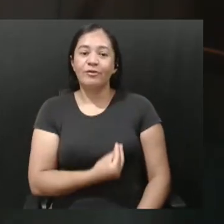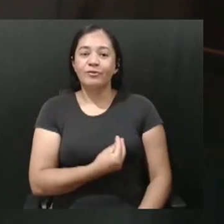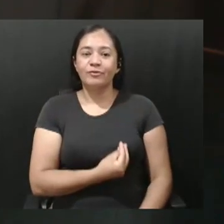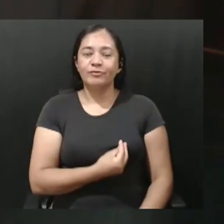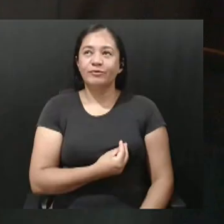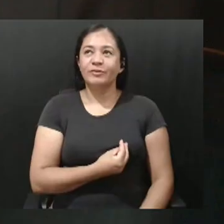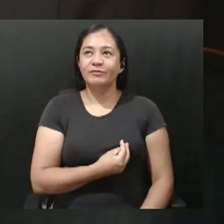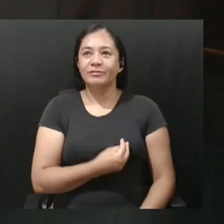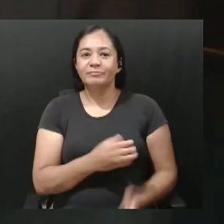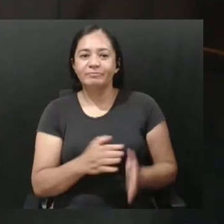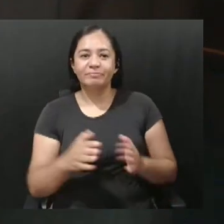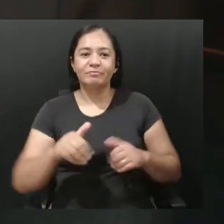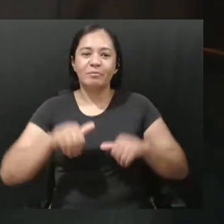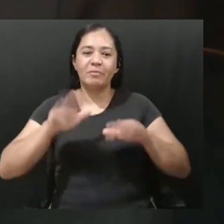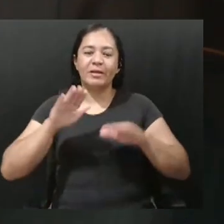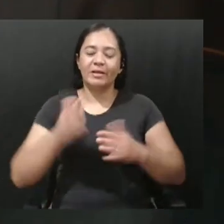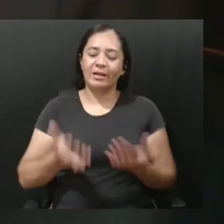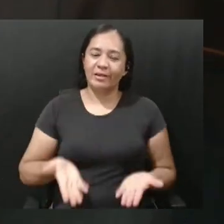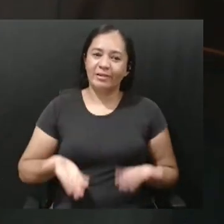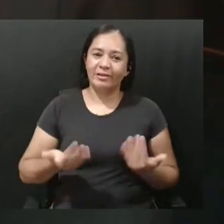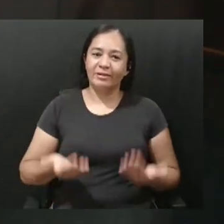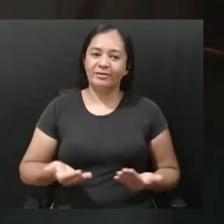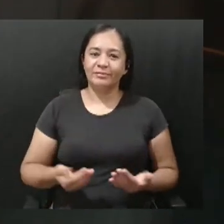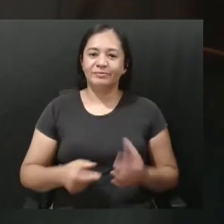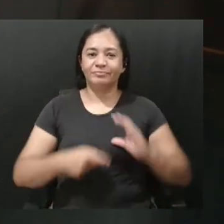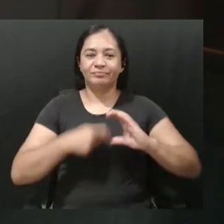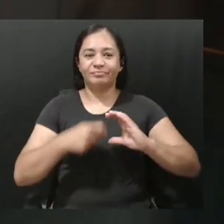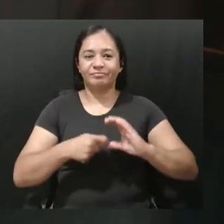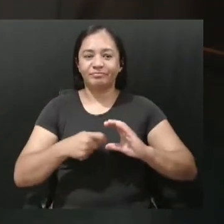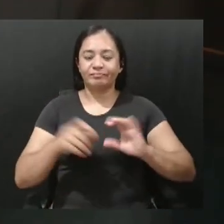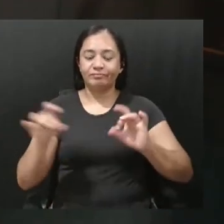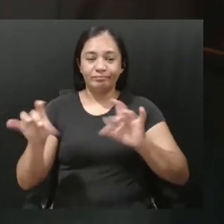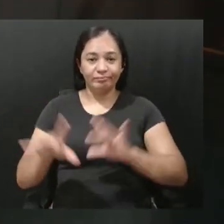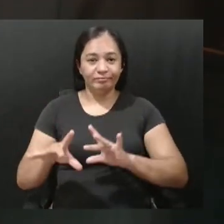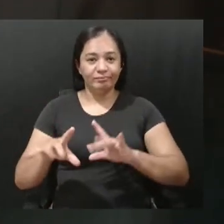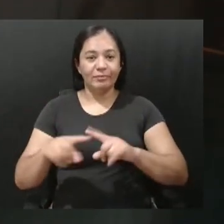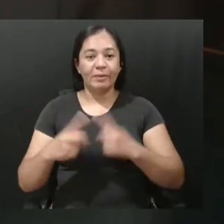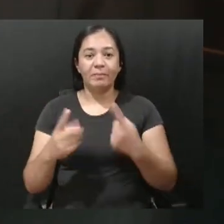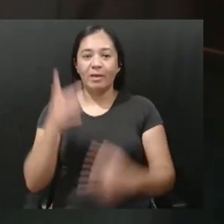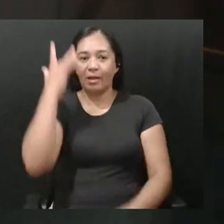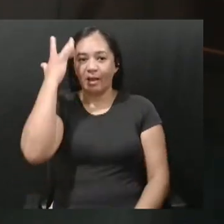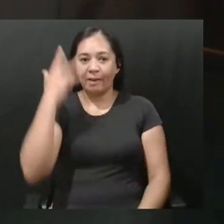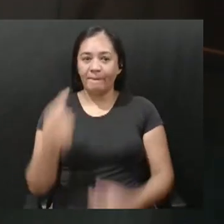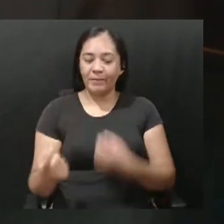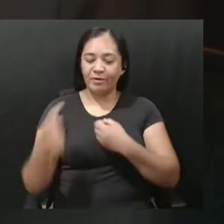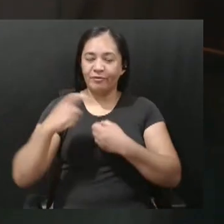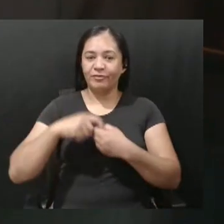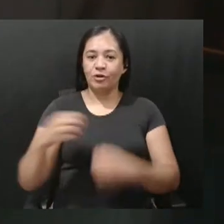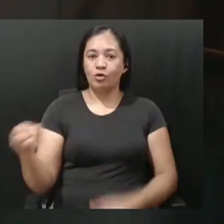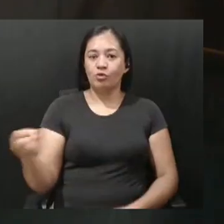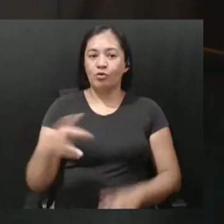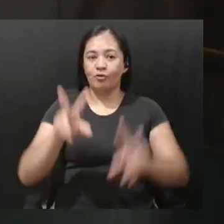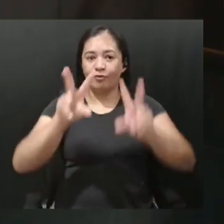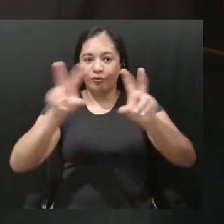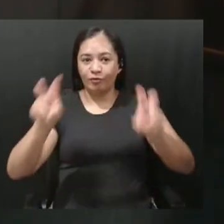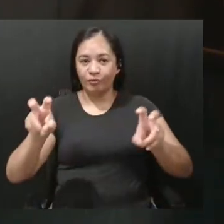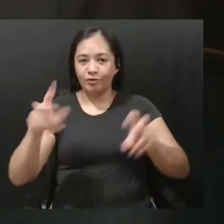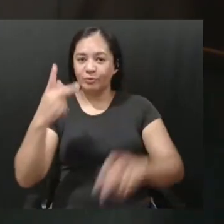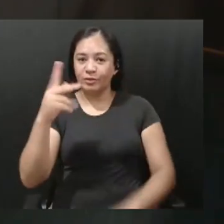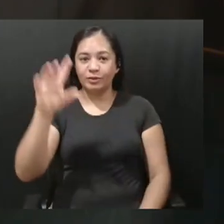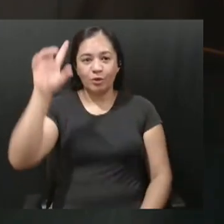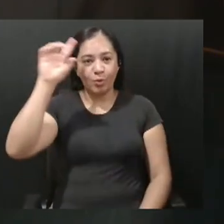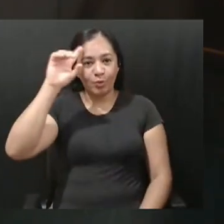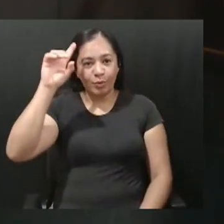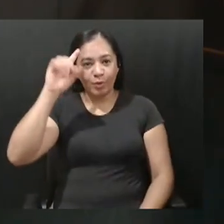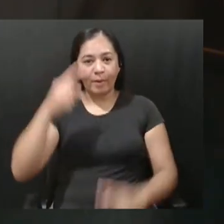mais leveza, tá? O Estúdio Câmara vai ficando por aqui, mas amanhã a gente volta com um novo tema que faz parte do seu dia a dia, porque aqui no Estúdio Câmara